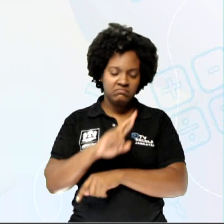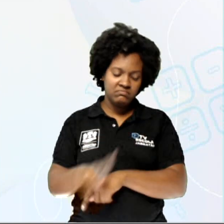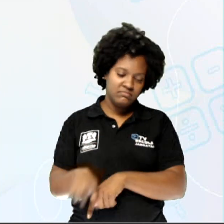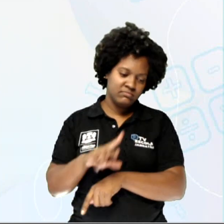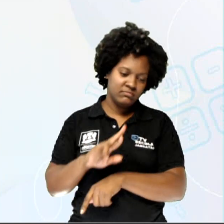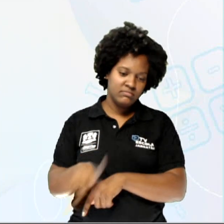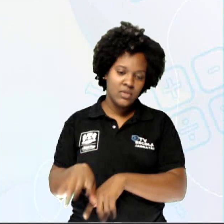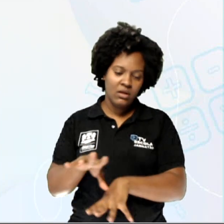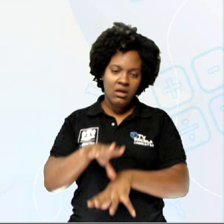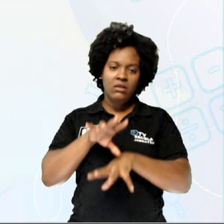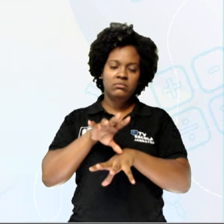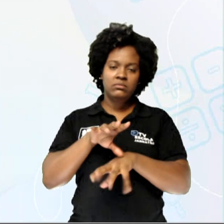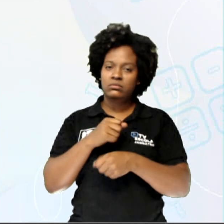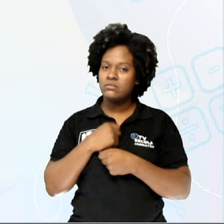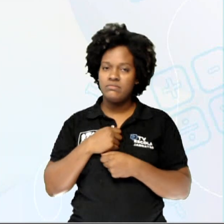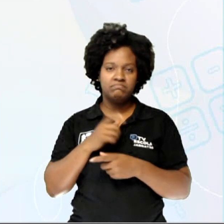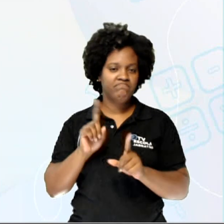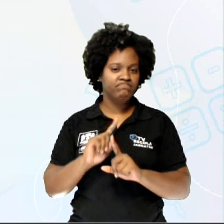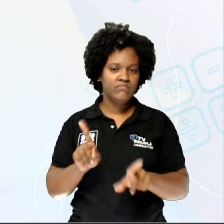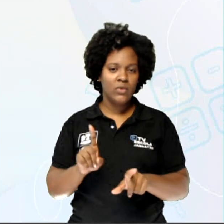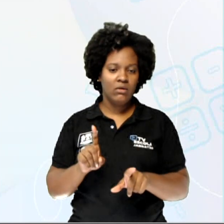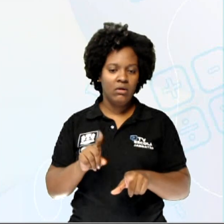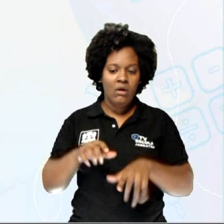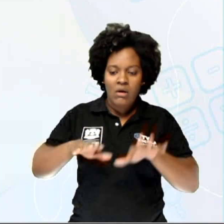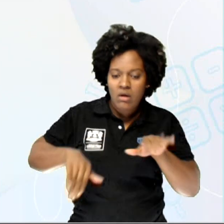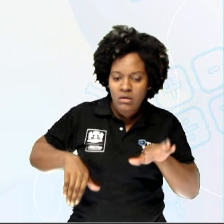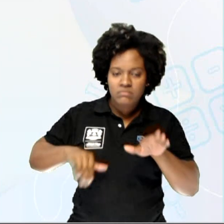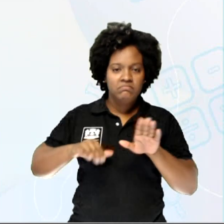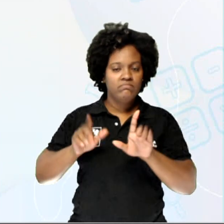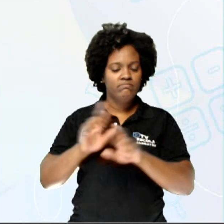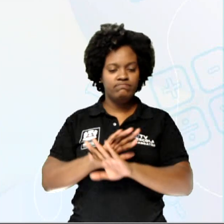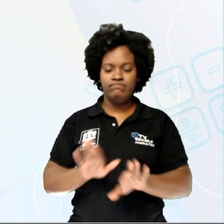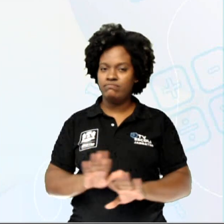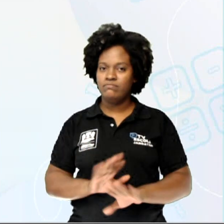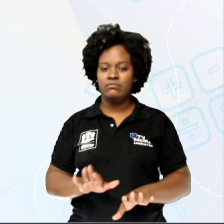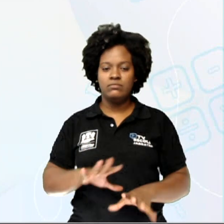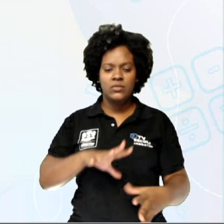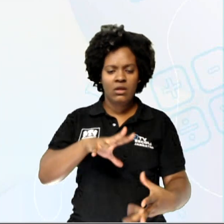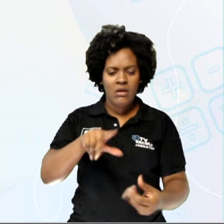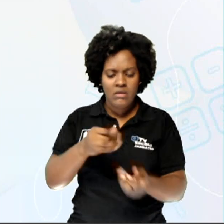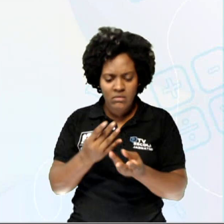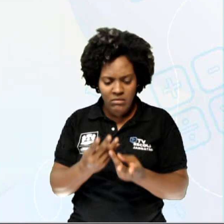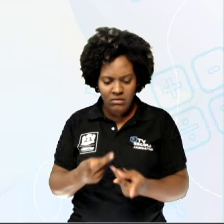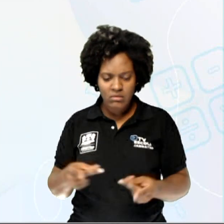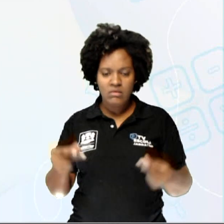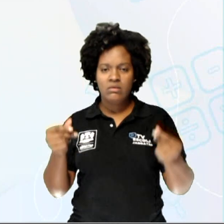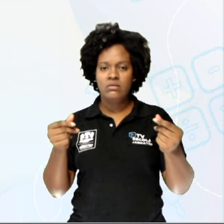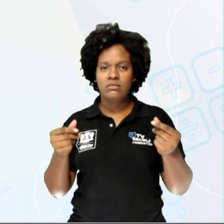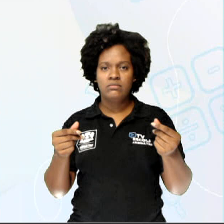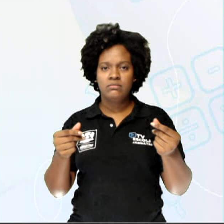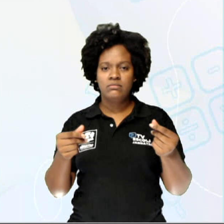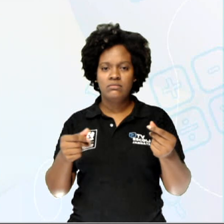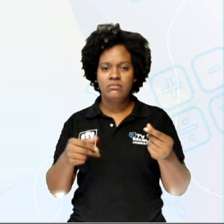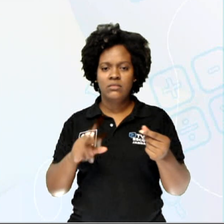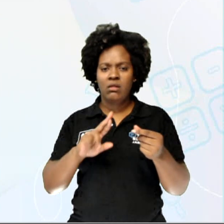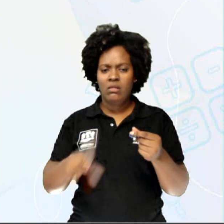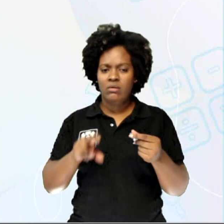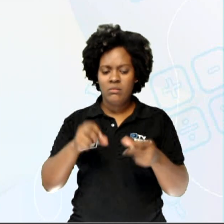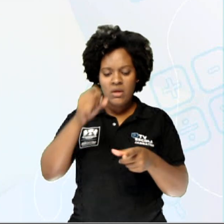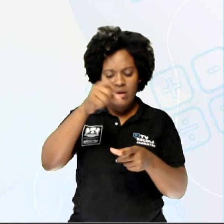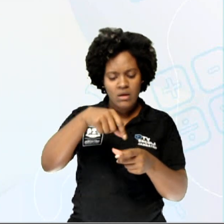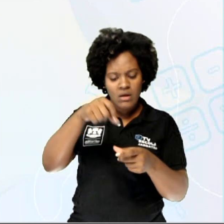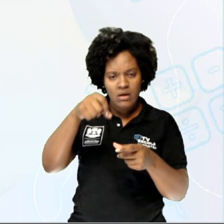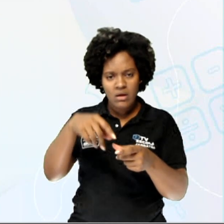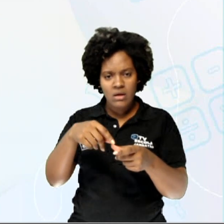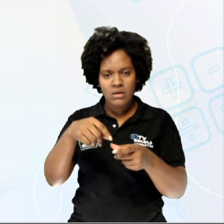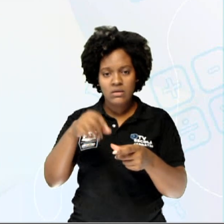Não posso respirar. Não posso mais nadar. A terra está morrendo. Não dá mais para plantar.